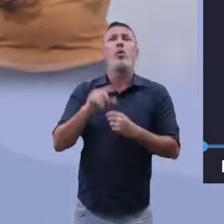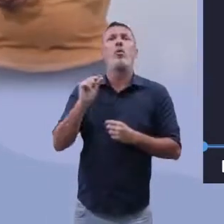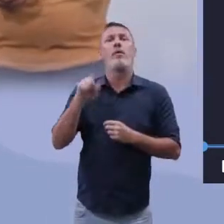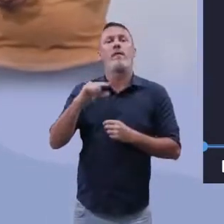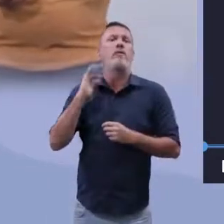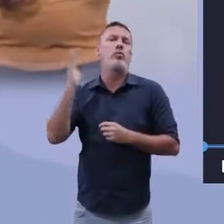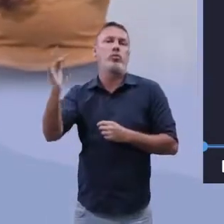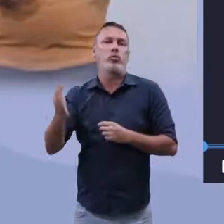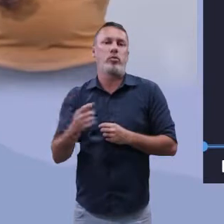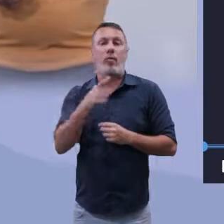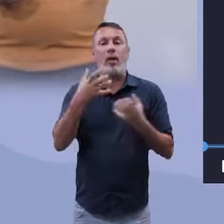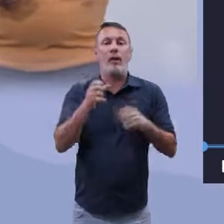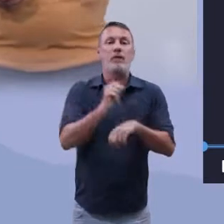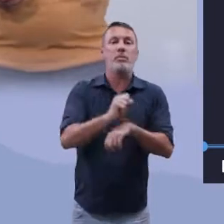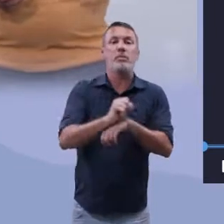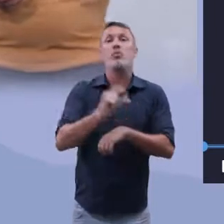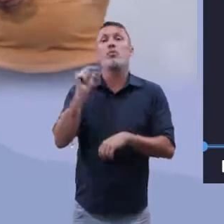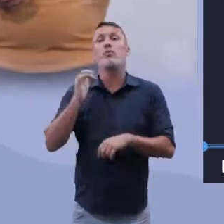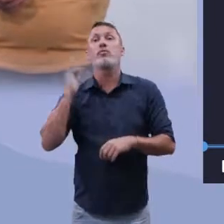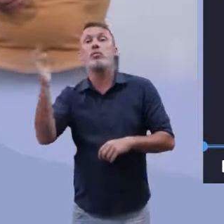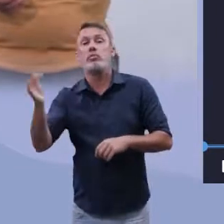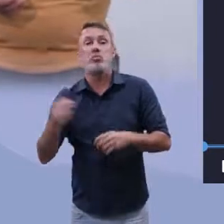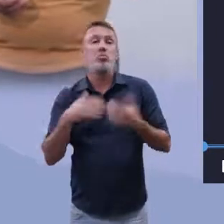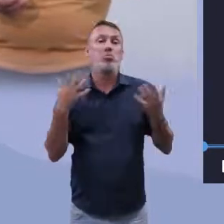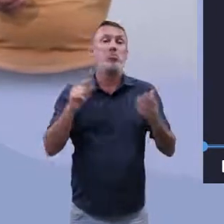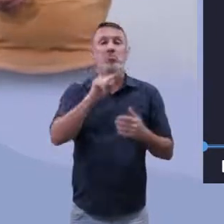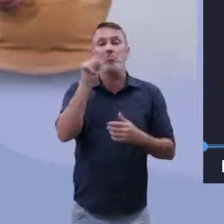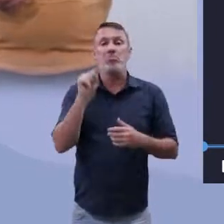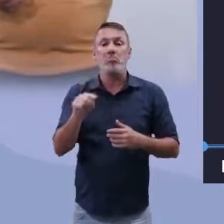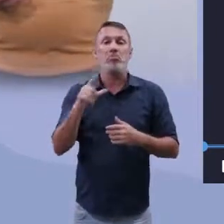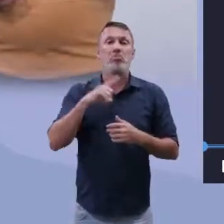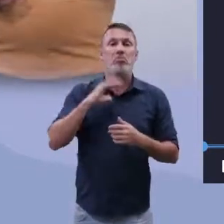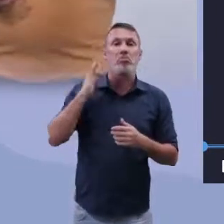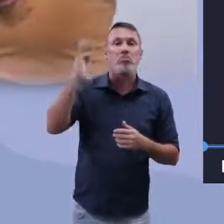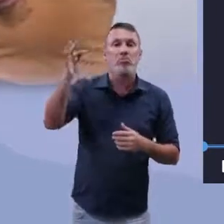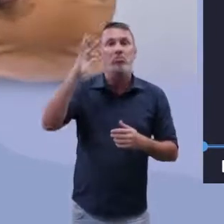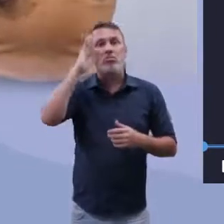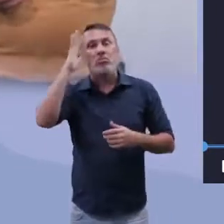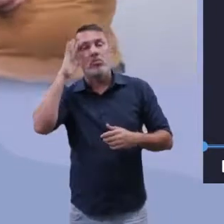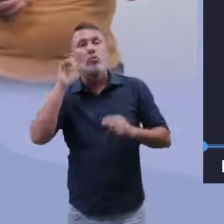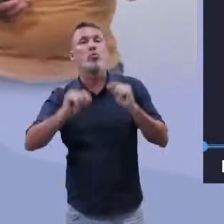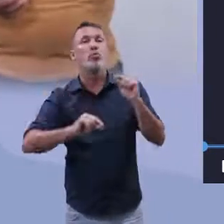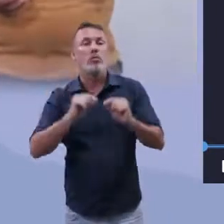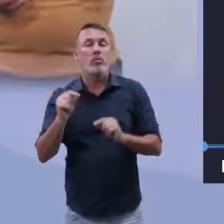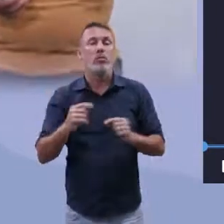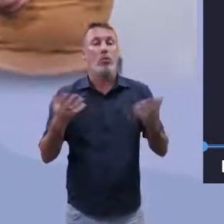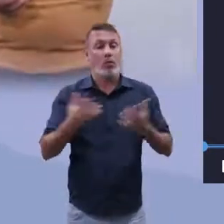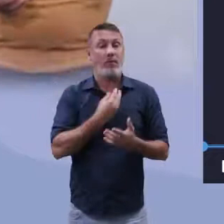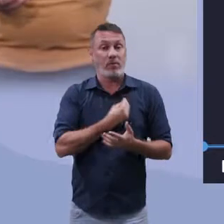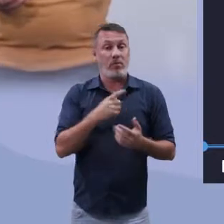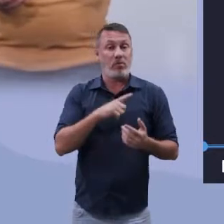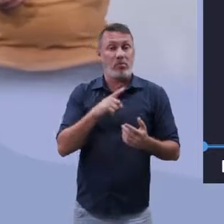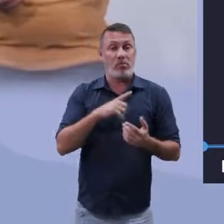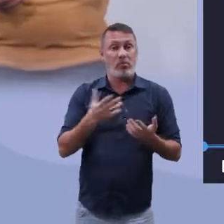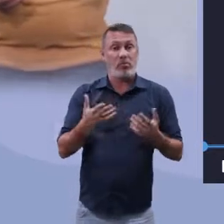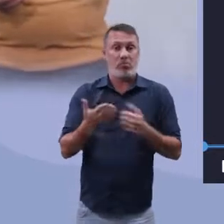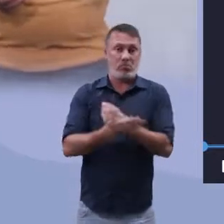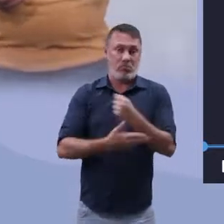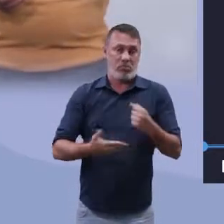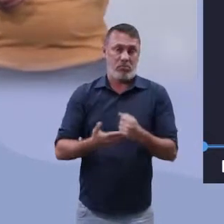é o futuro? O que nós esperamos do futuro? O que vai ser o futuro? Qual o aspecto entendido sobre o futuro que nós estamos